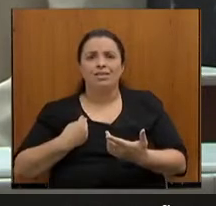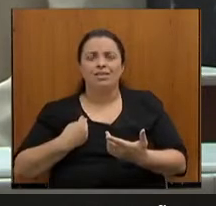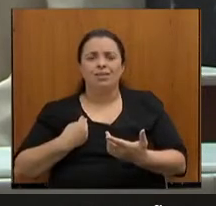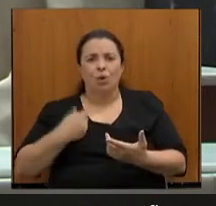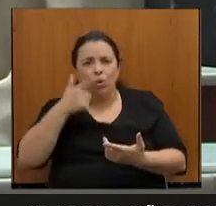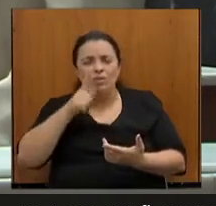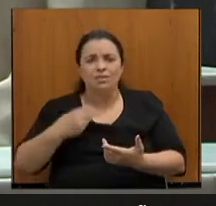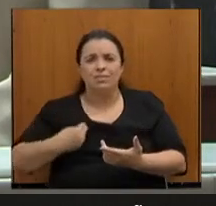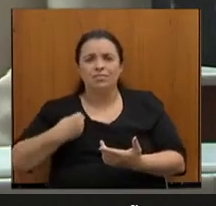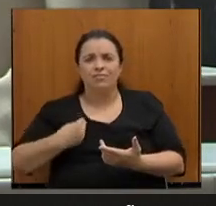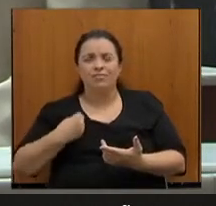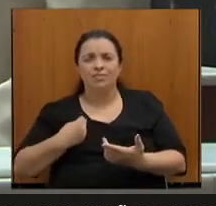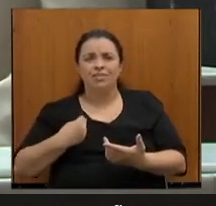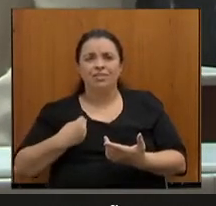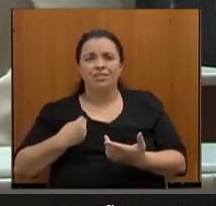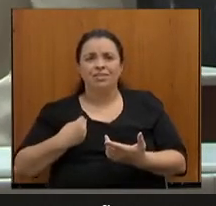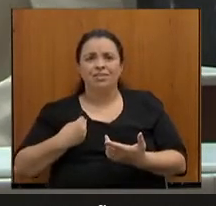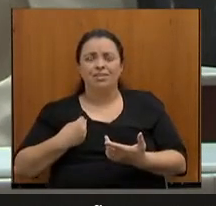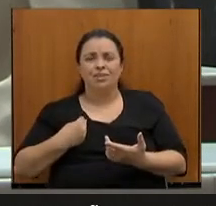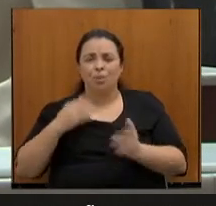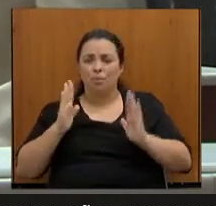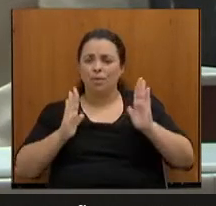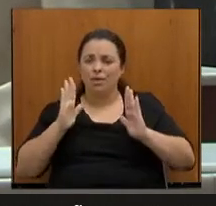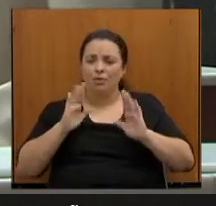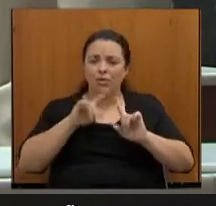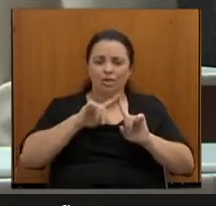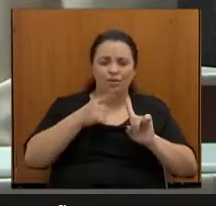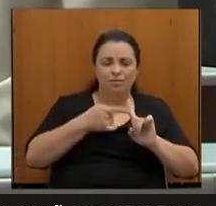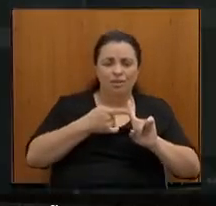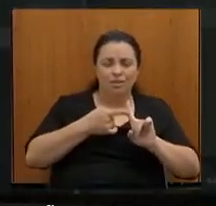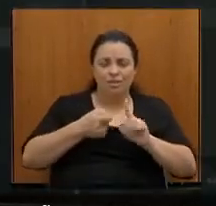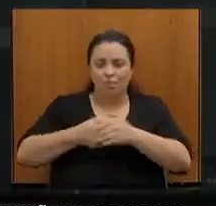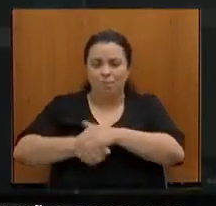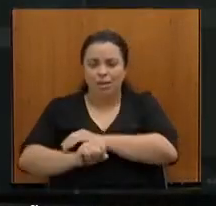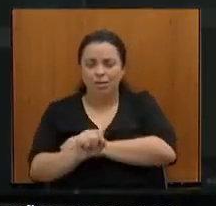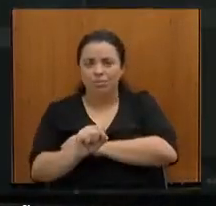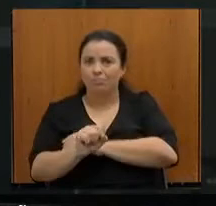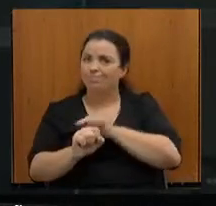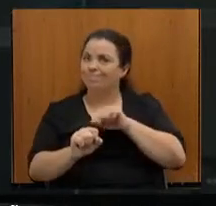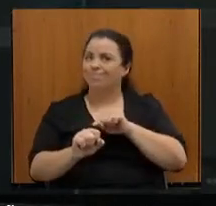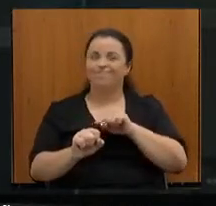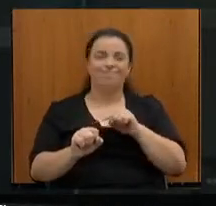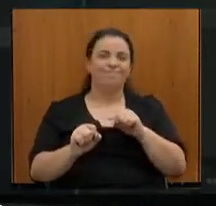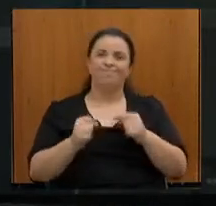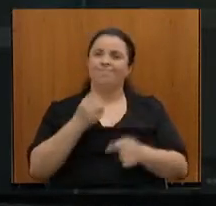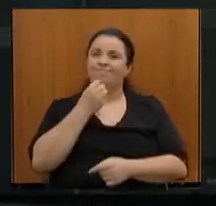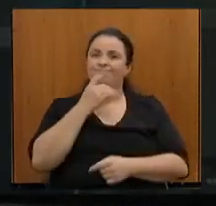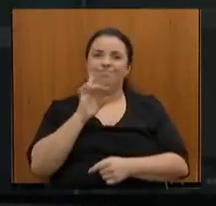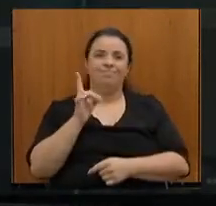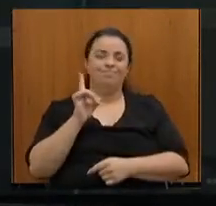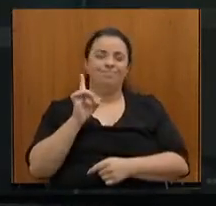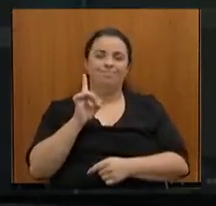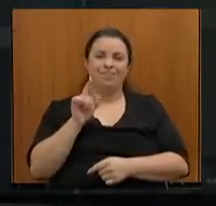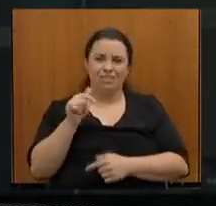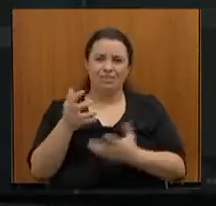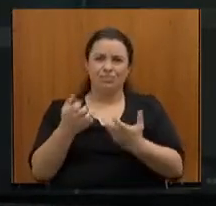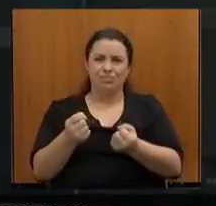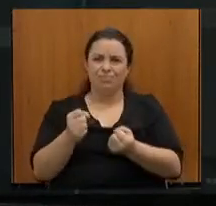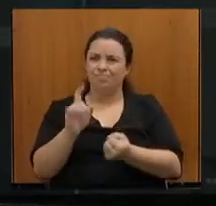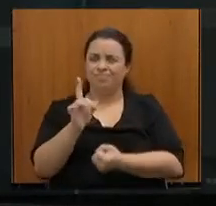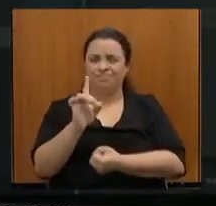razoável. Isto simplesmente não é razoável, né? E, pior